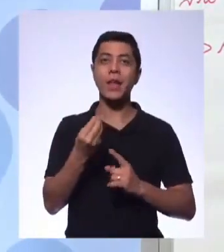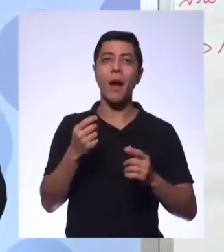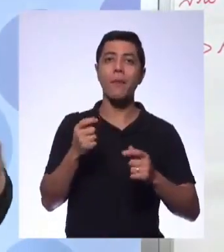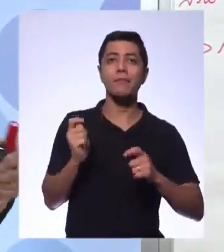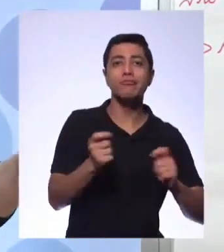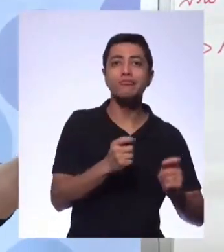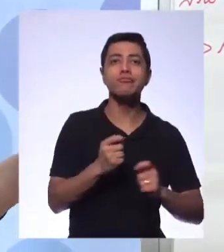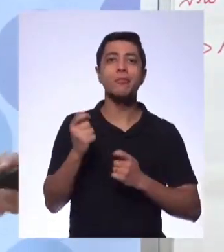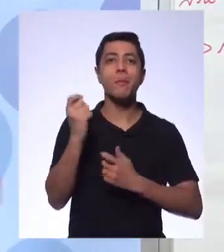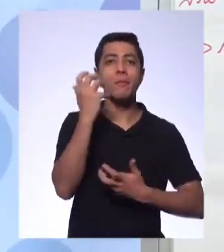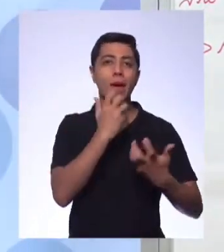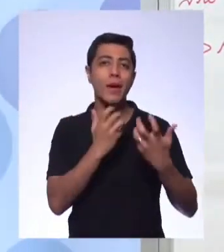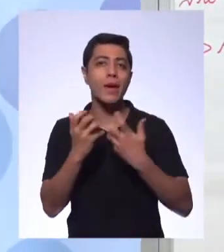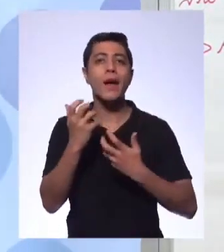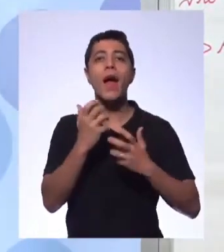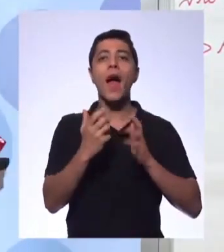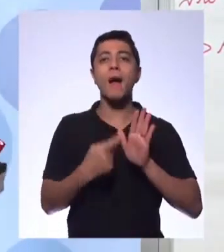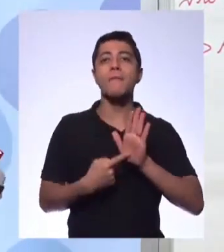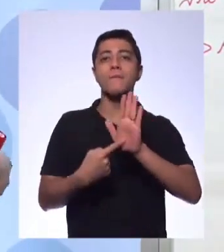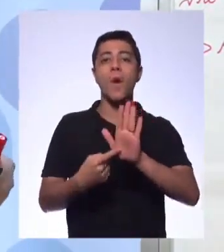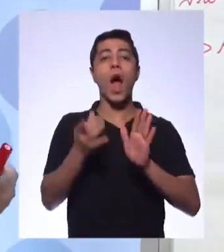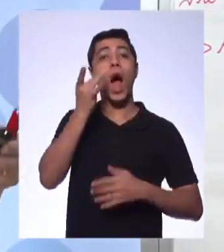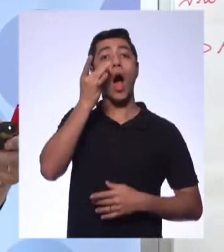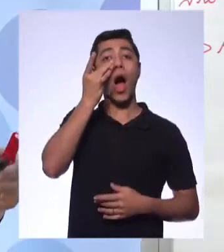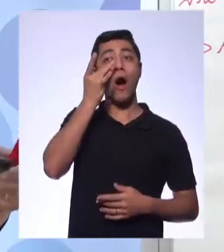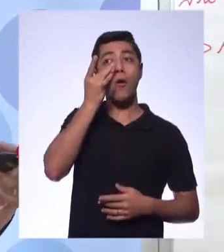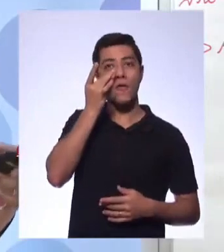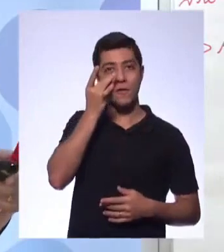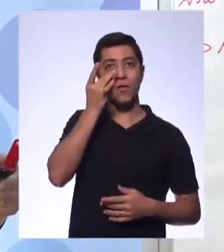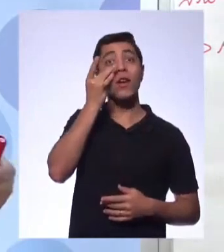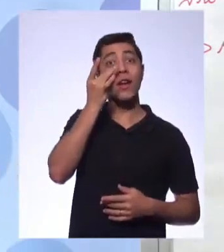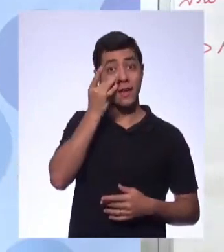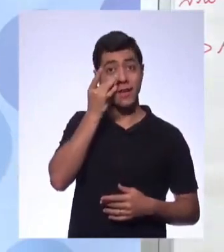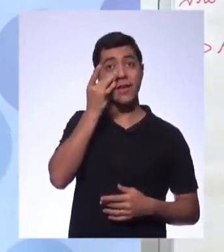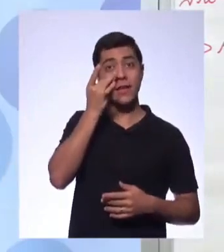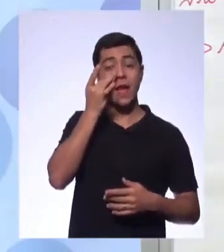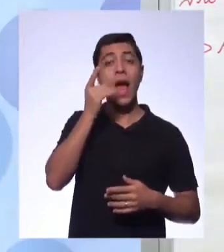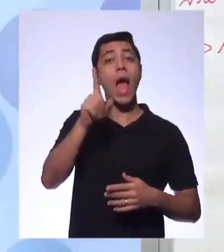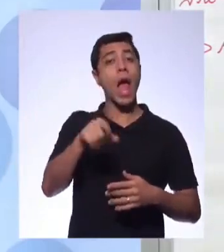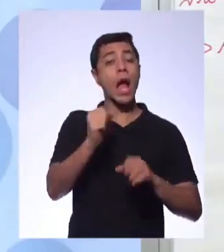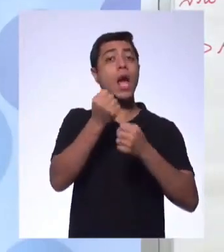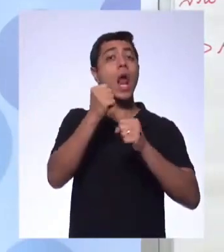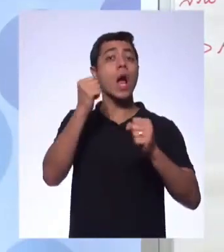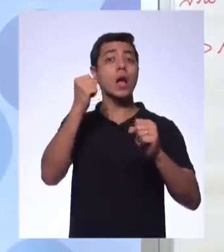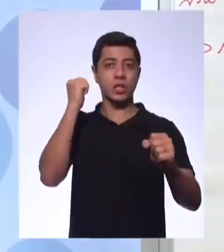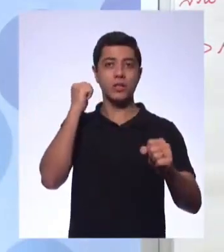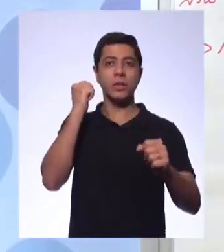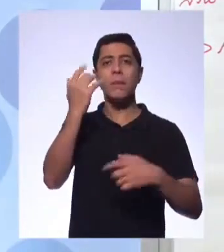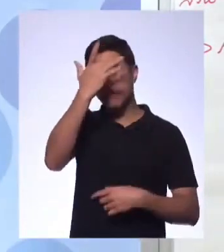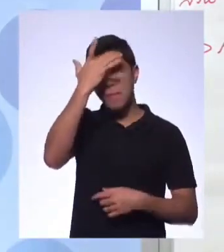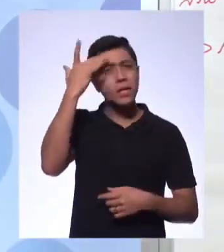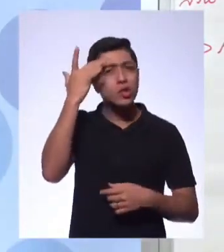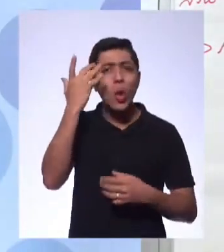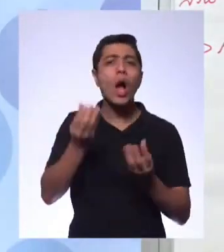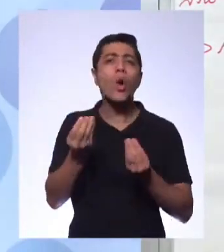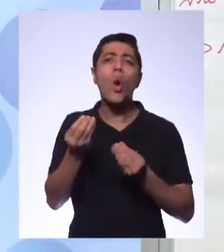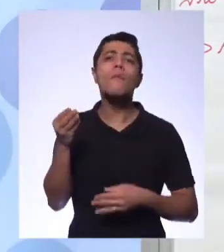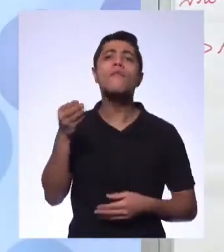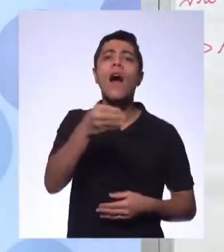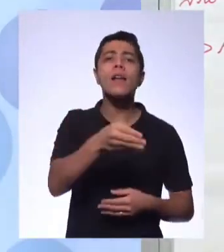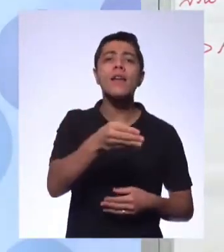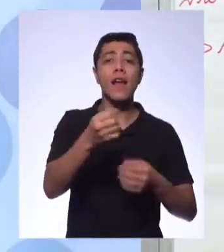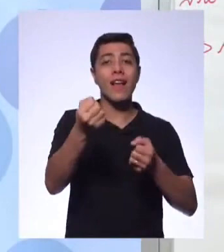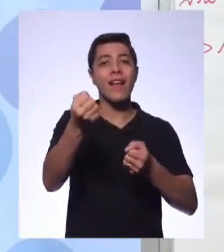aí uma área grande, como se fosse um grande estacionamento, onde todas as pessoas do público estão dentro de seus carros, observando,